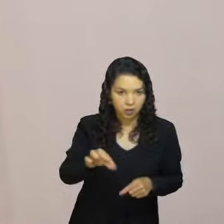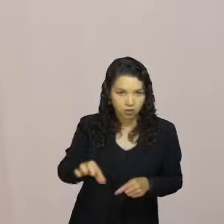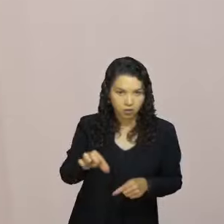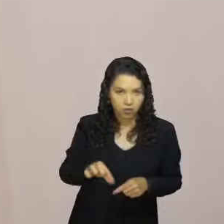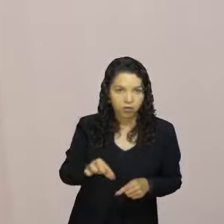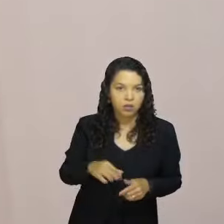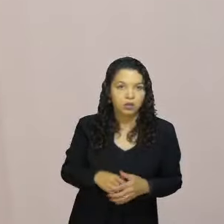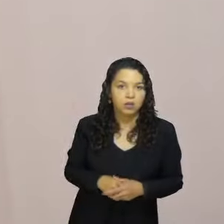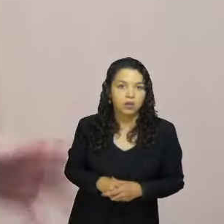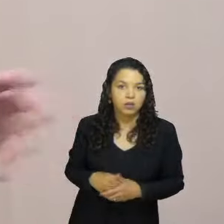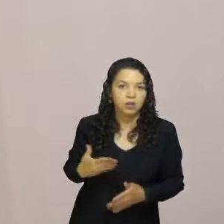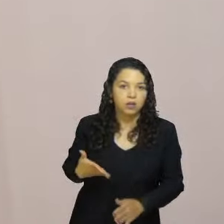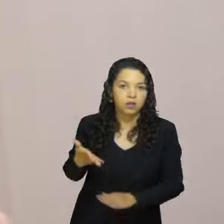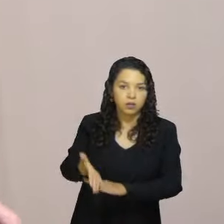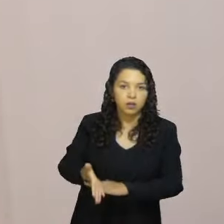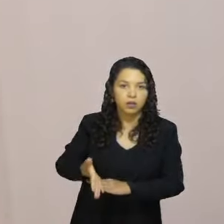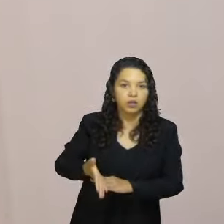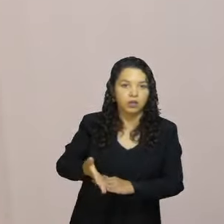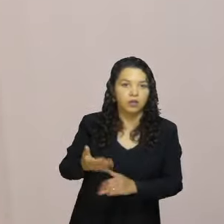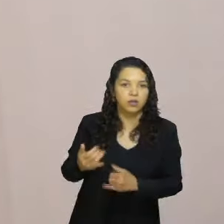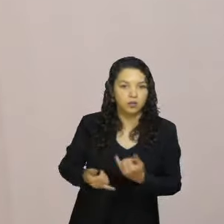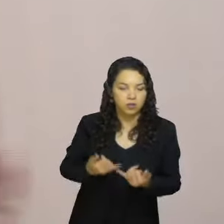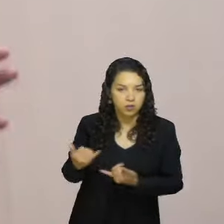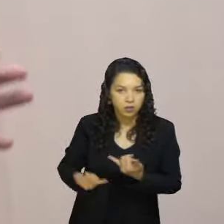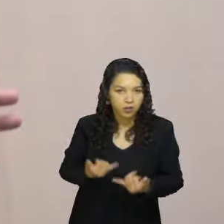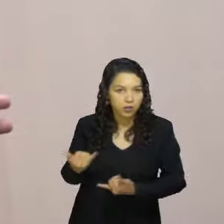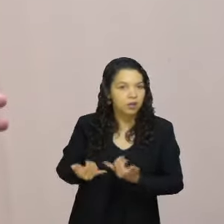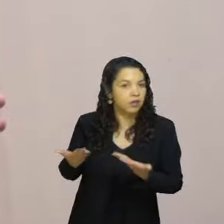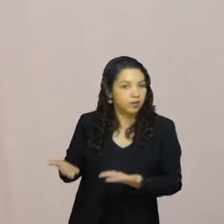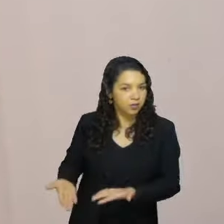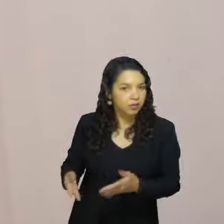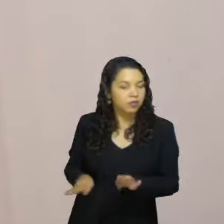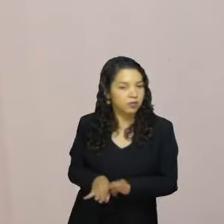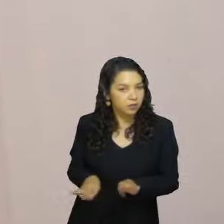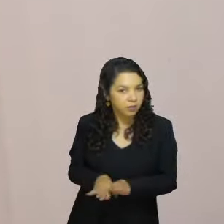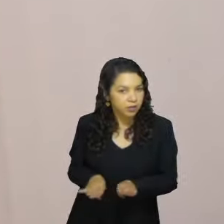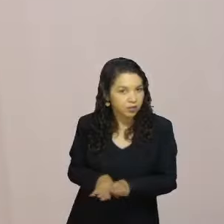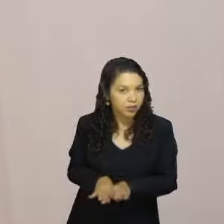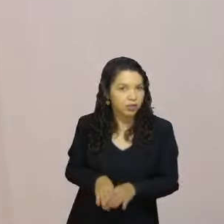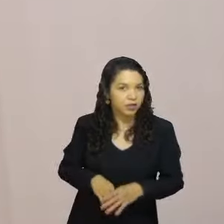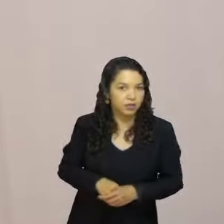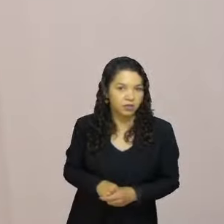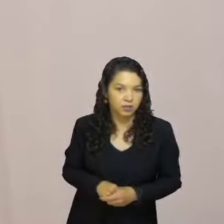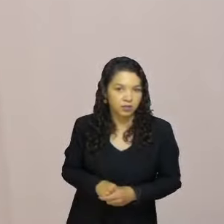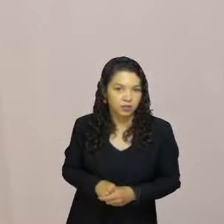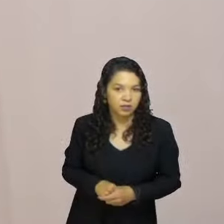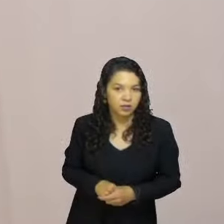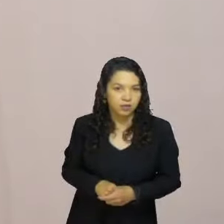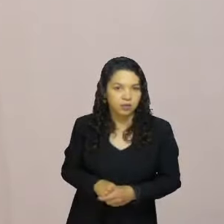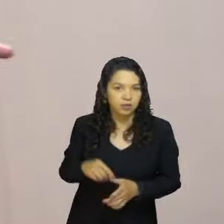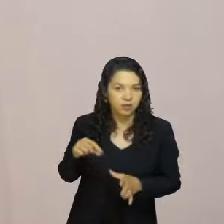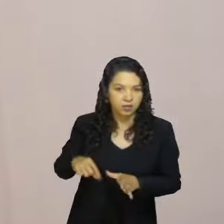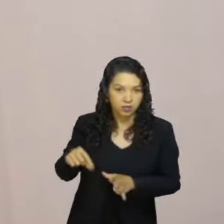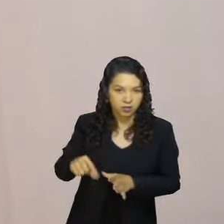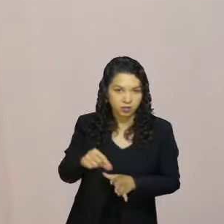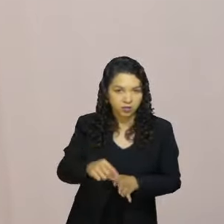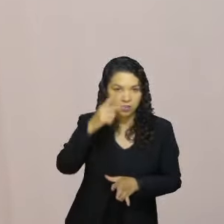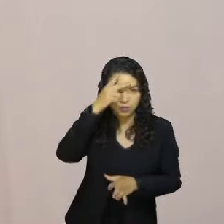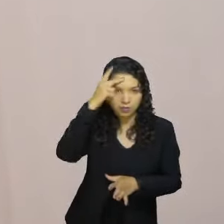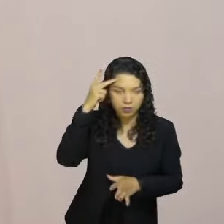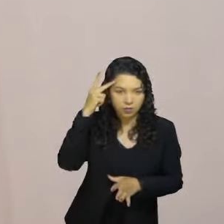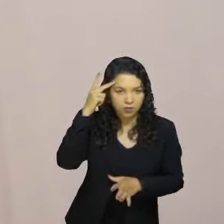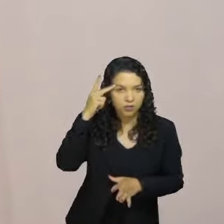Colonial para usar aquele espaço. E a gente se divertia. Mas, ainda assim, no bingo, tinha muita gente que foi à